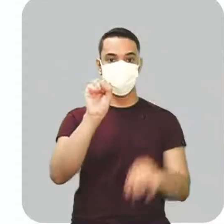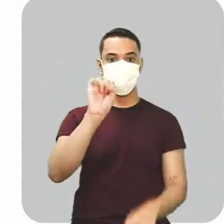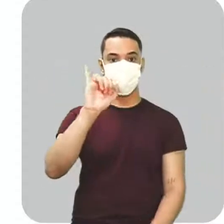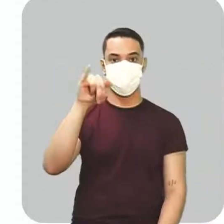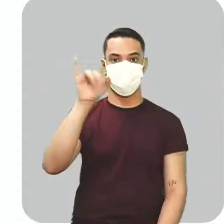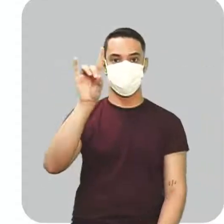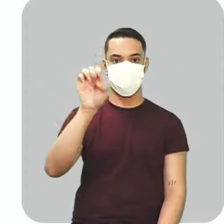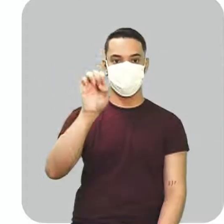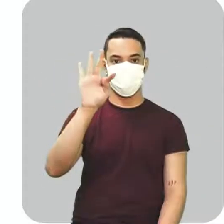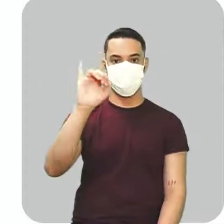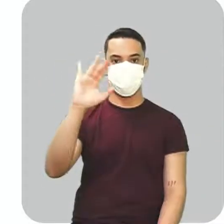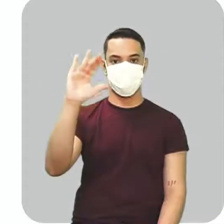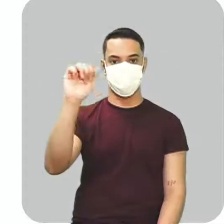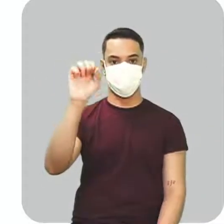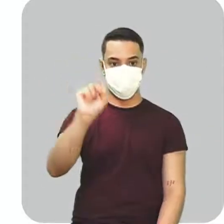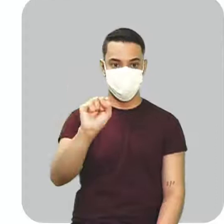quê?